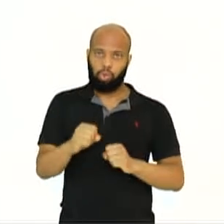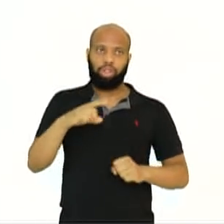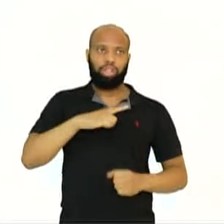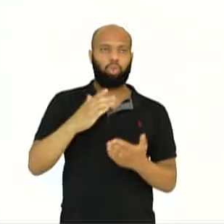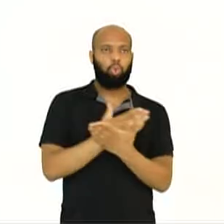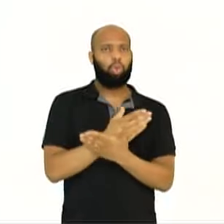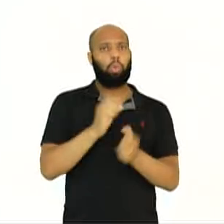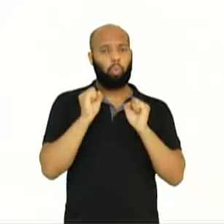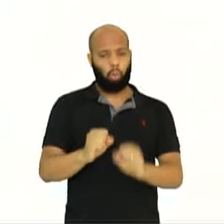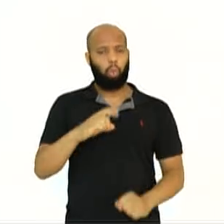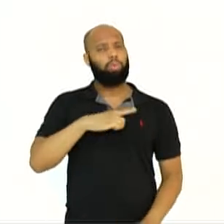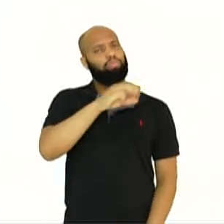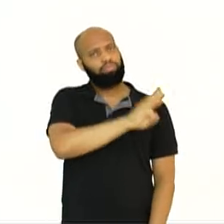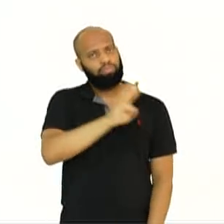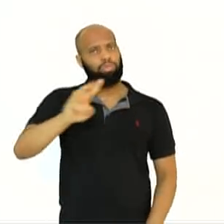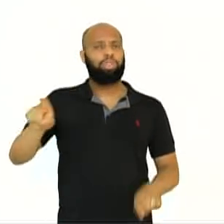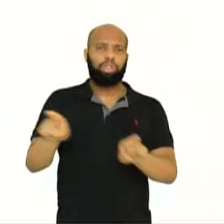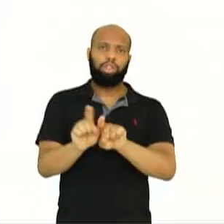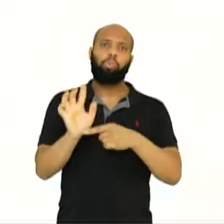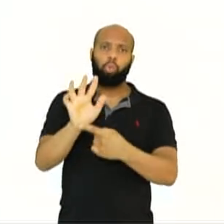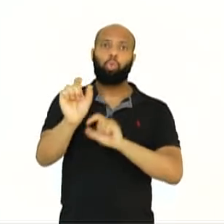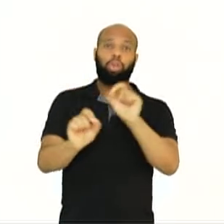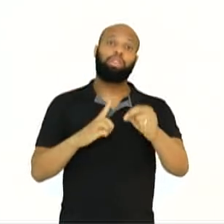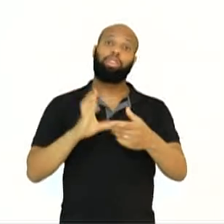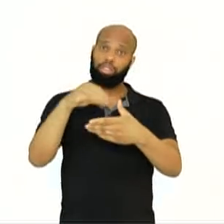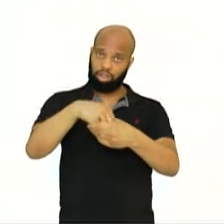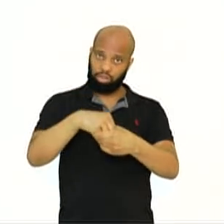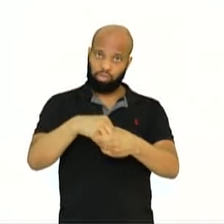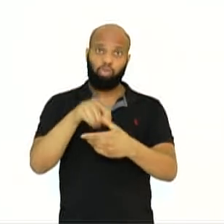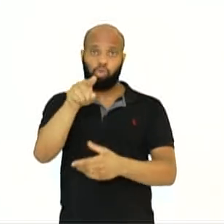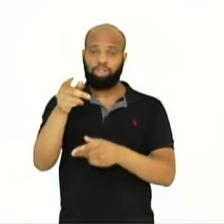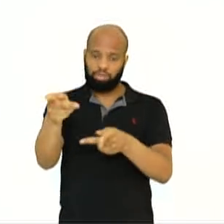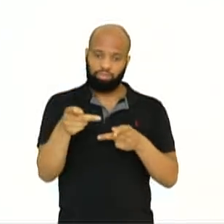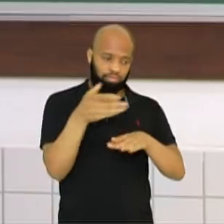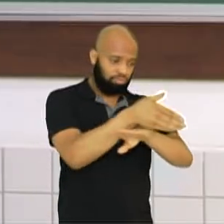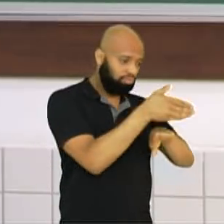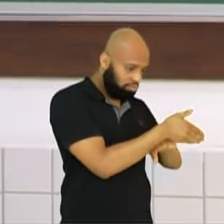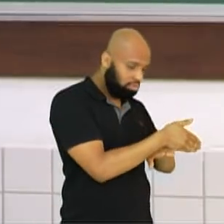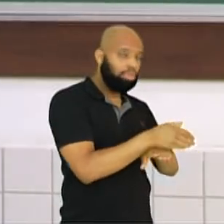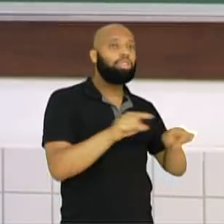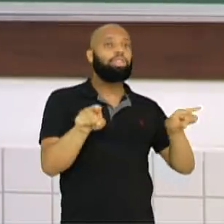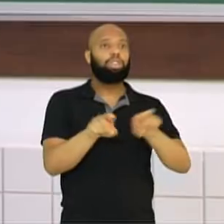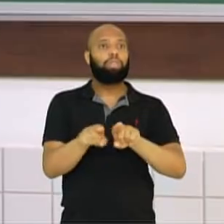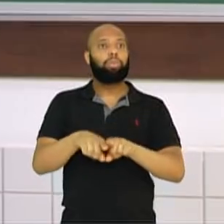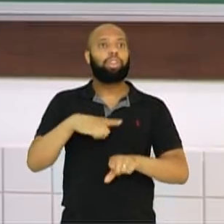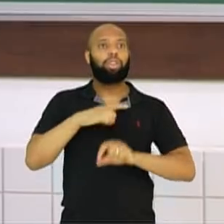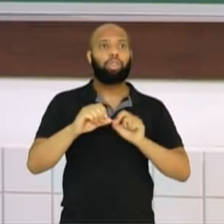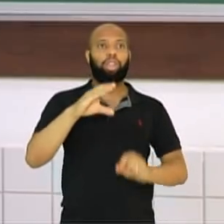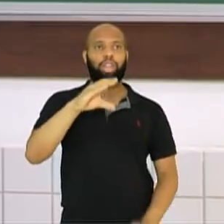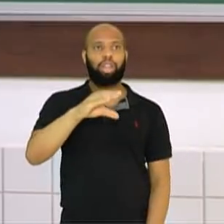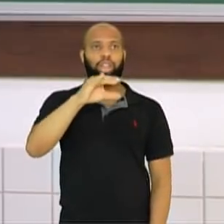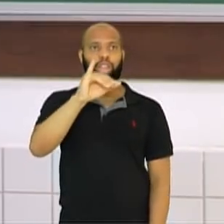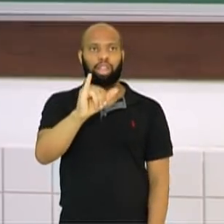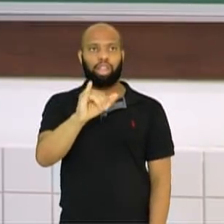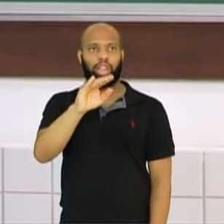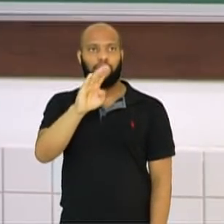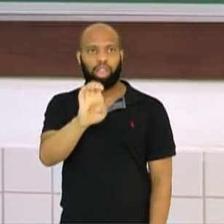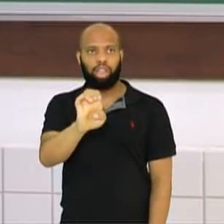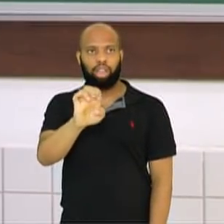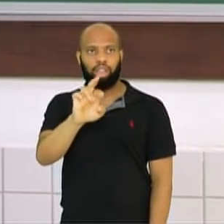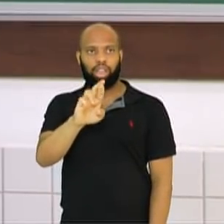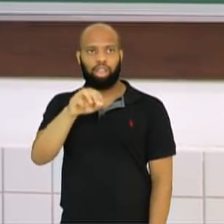uma fanpage sobre o seu acervo. Já os cybermuseus são aqueles museus que só existem apenas no